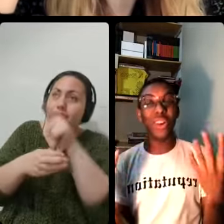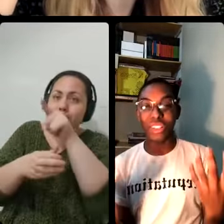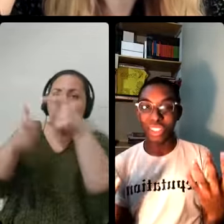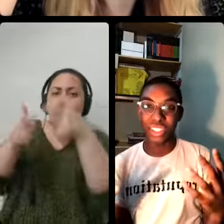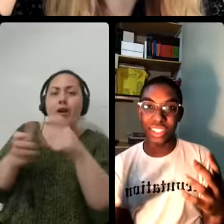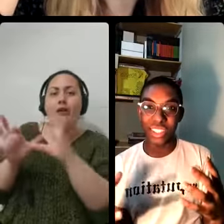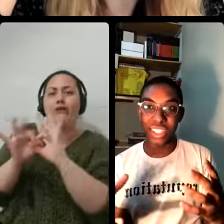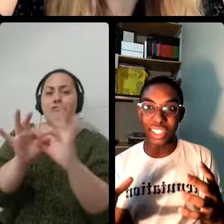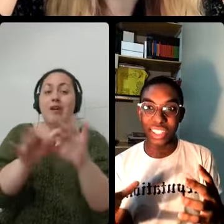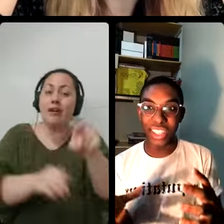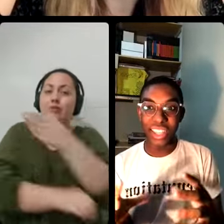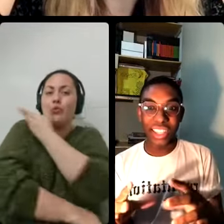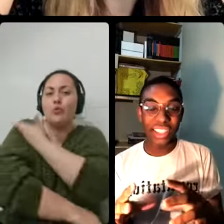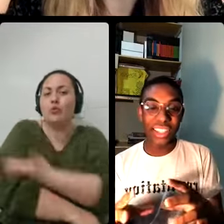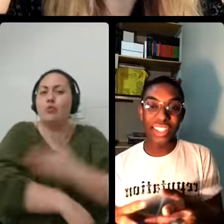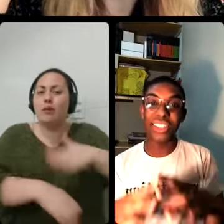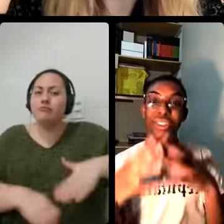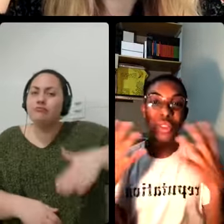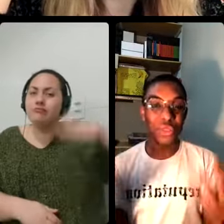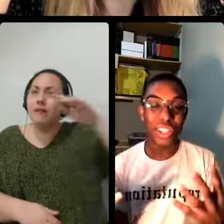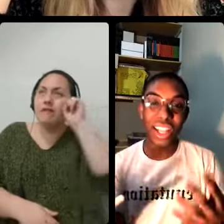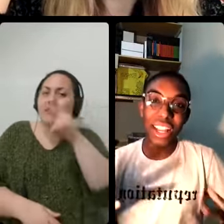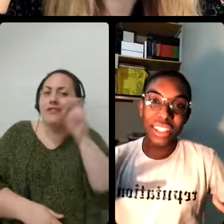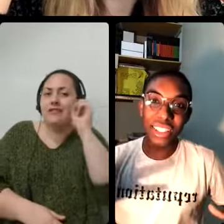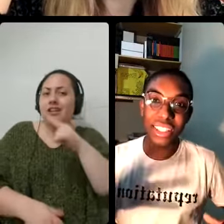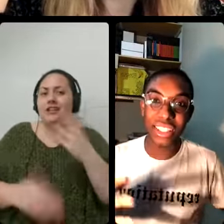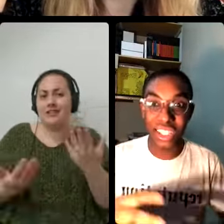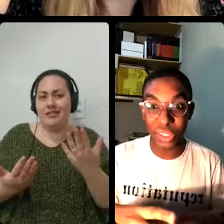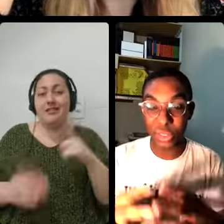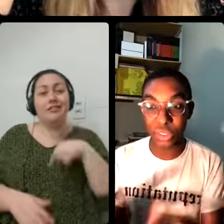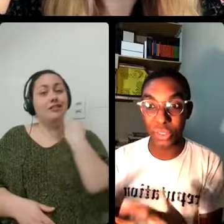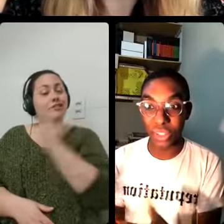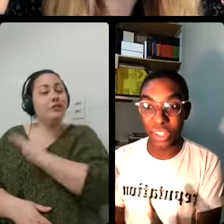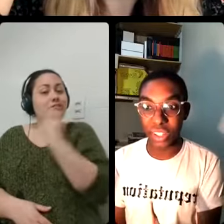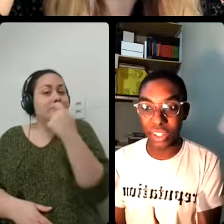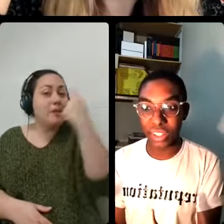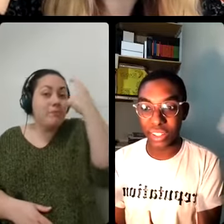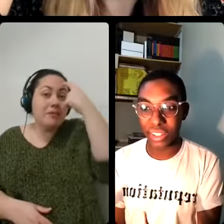pensar a lógica que nos foi dada e